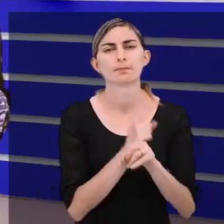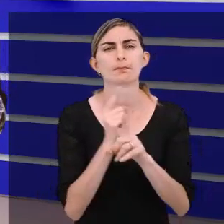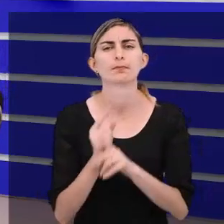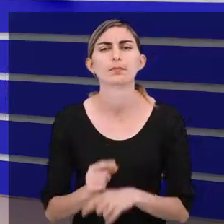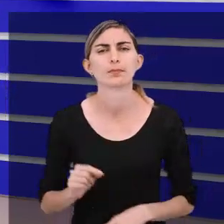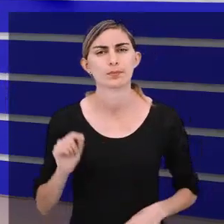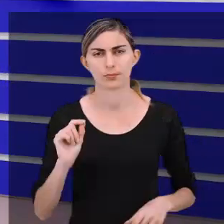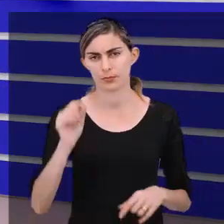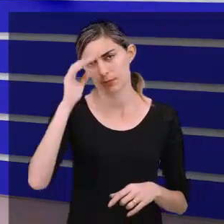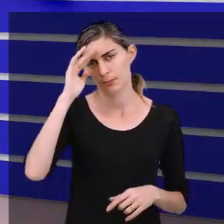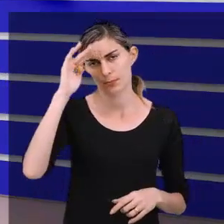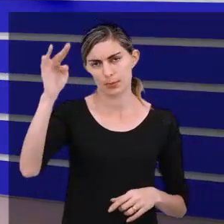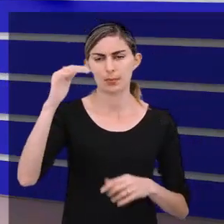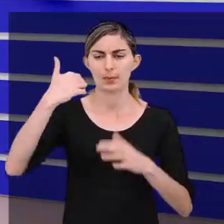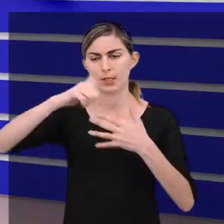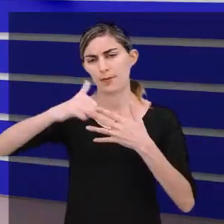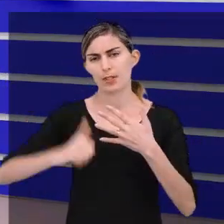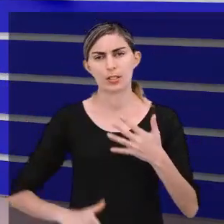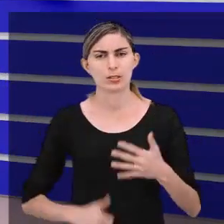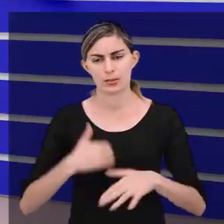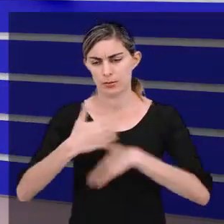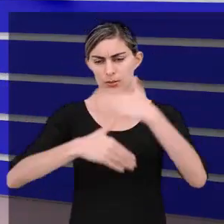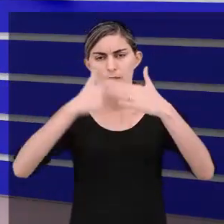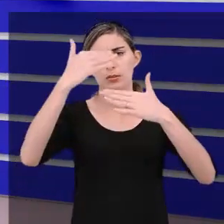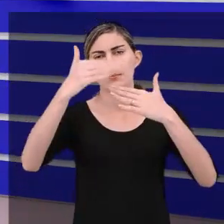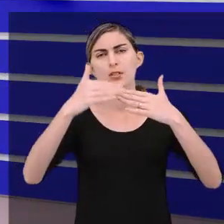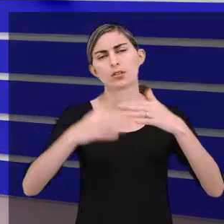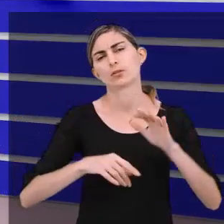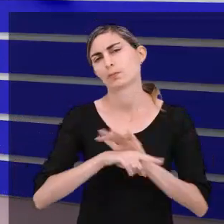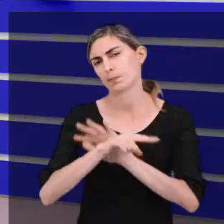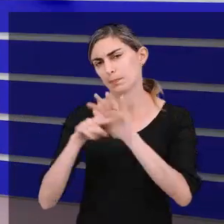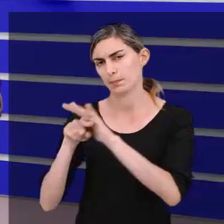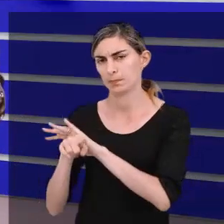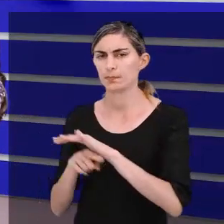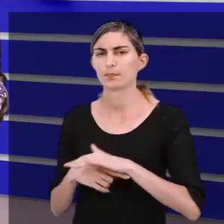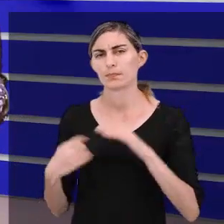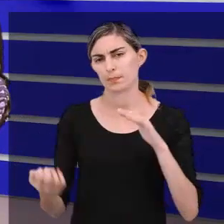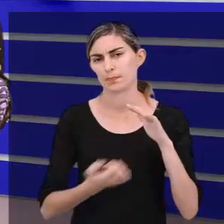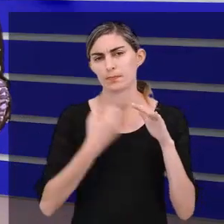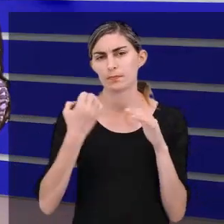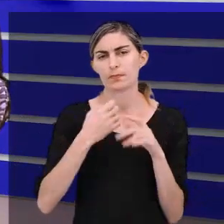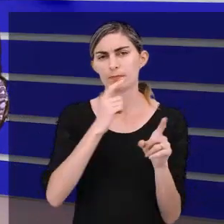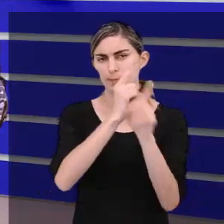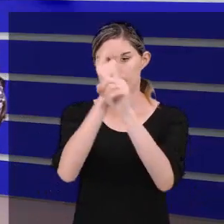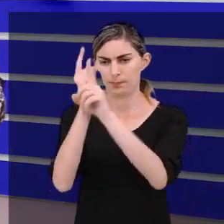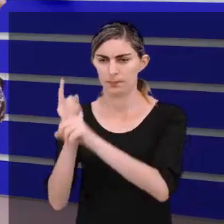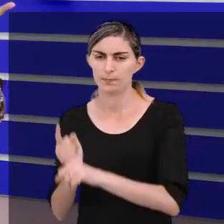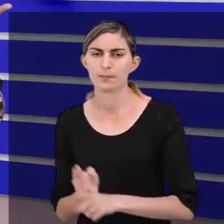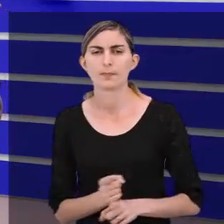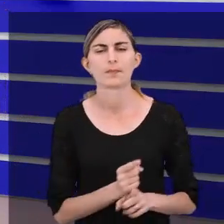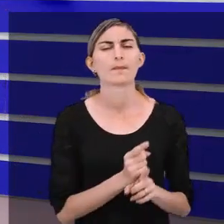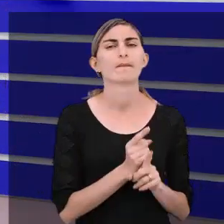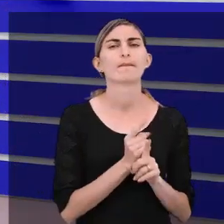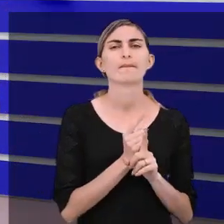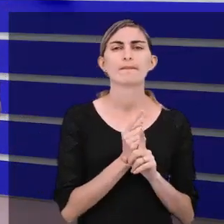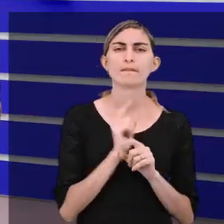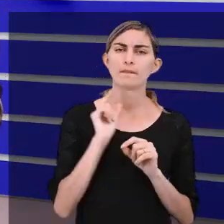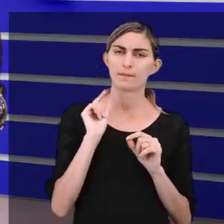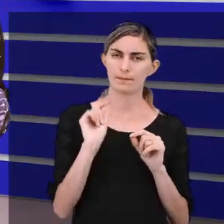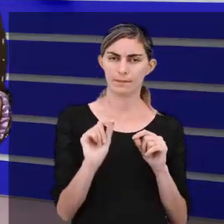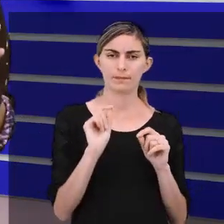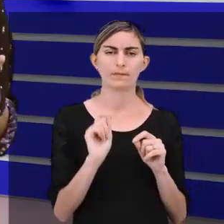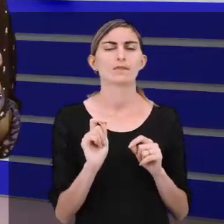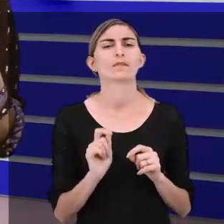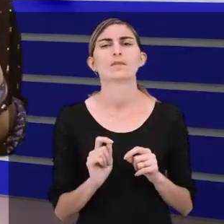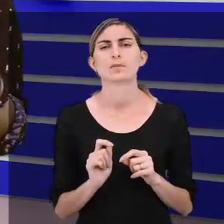assim, principalmente nas avaliações de desempenho e na avaliação de resultados da empresa, a gente identificava